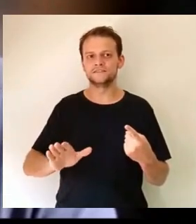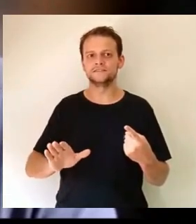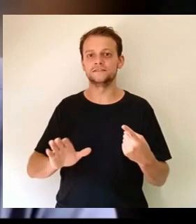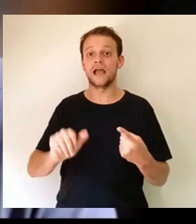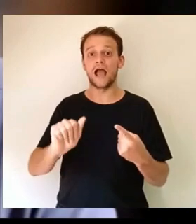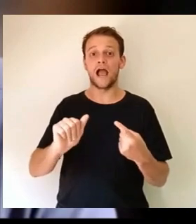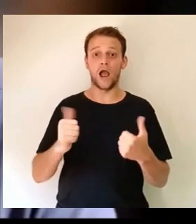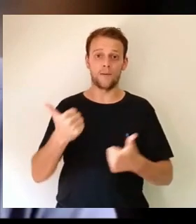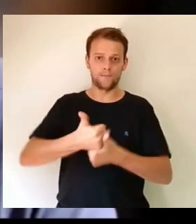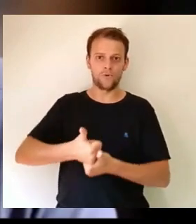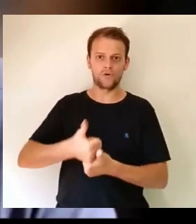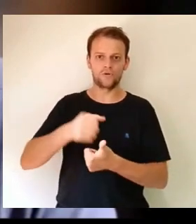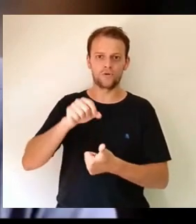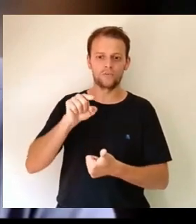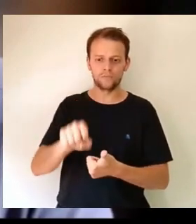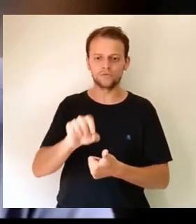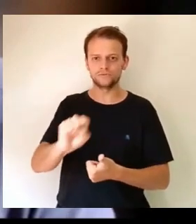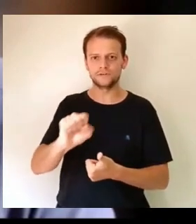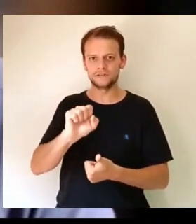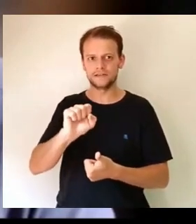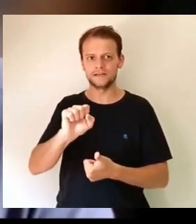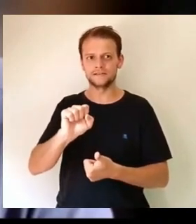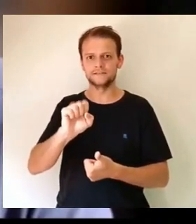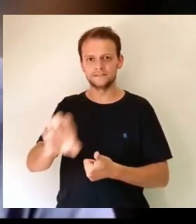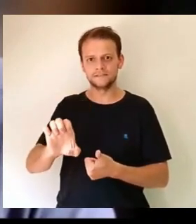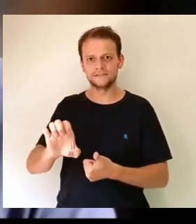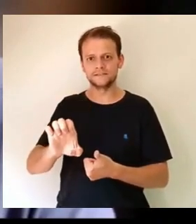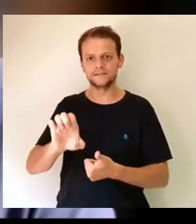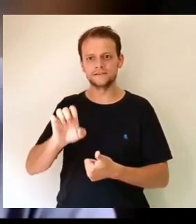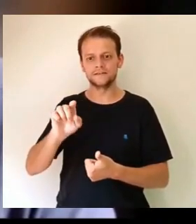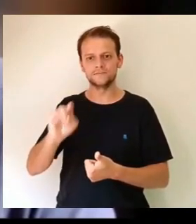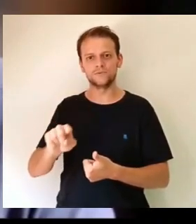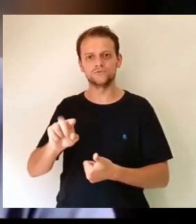quem for nesse site, que chama